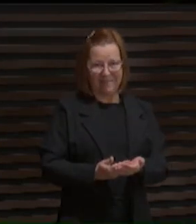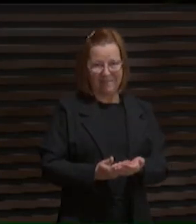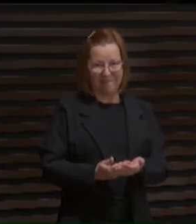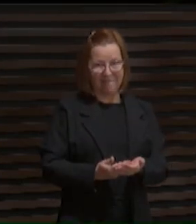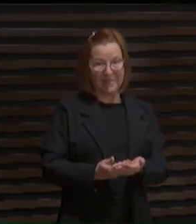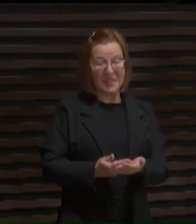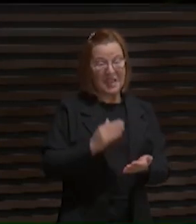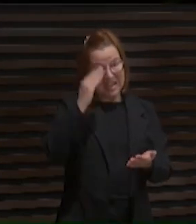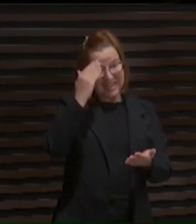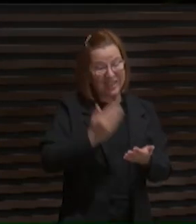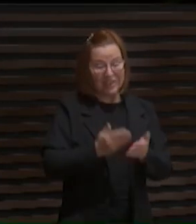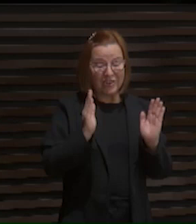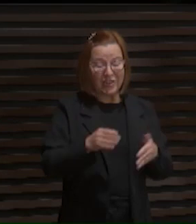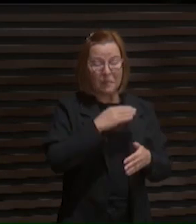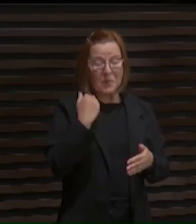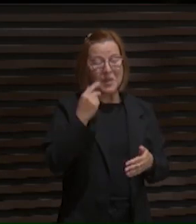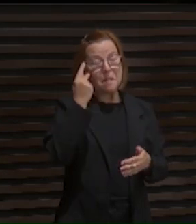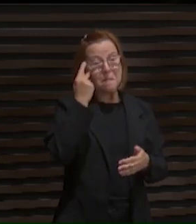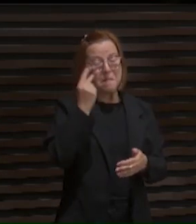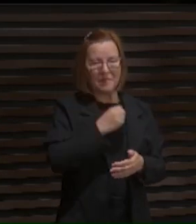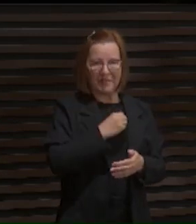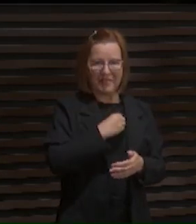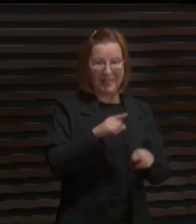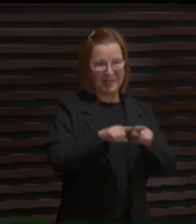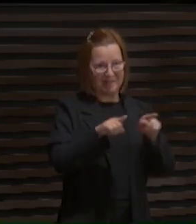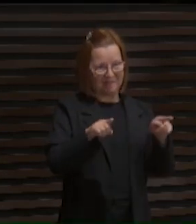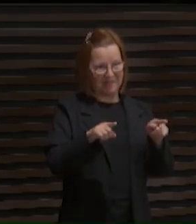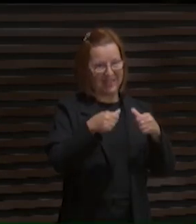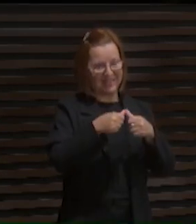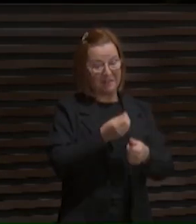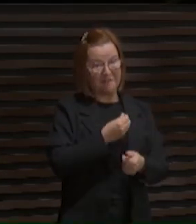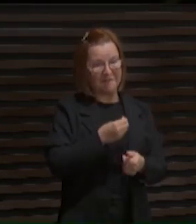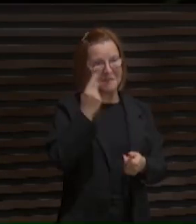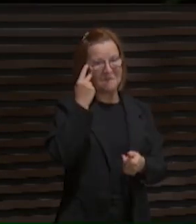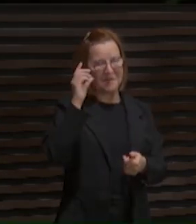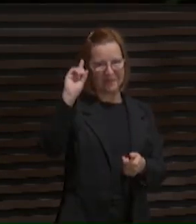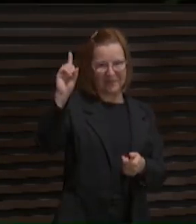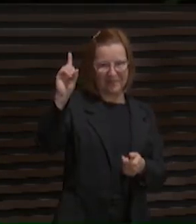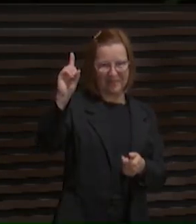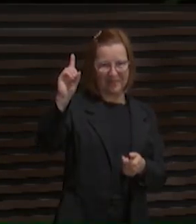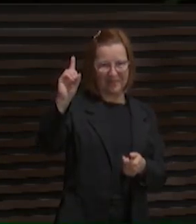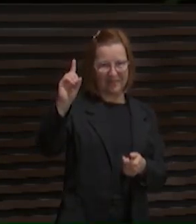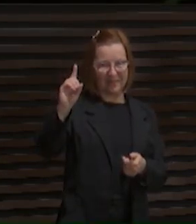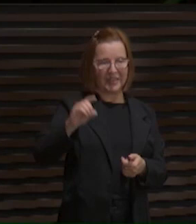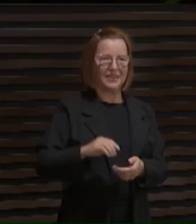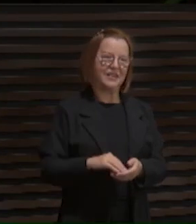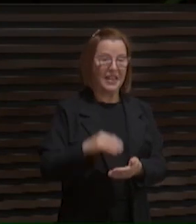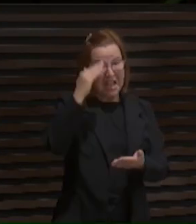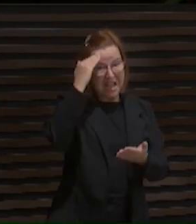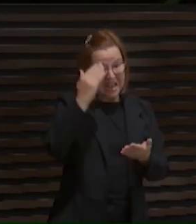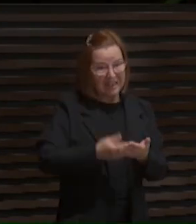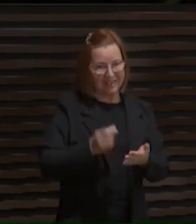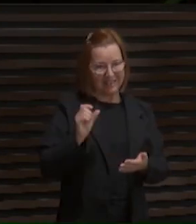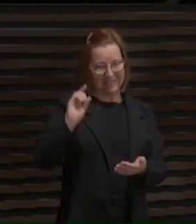considerem-se mortos para o pecado, mas vivos para Deus. Vocês sabem que vocês morreram? Ótimo, considera